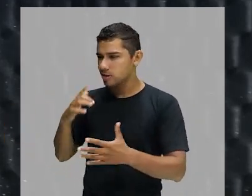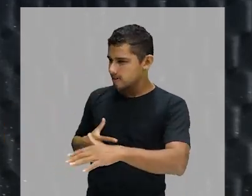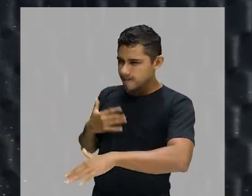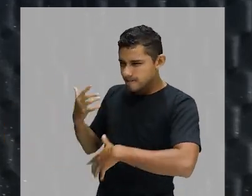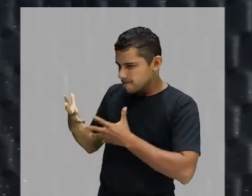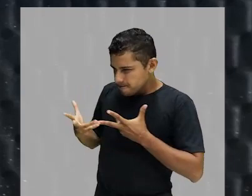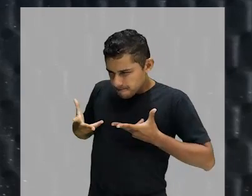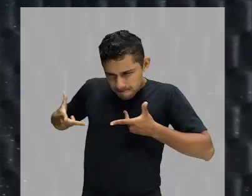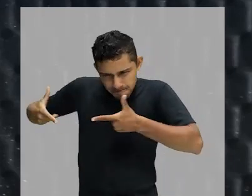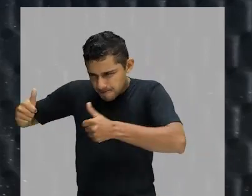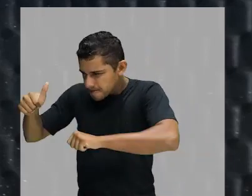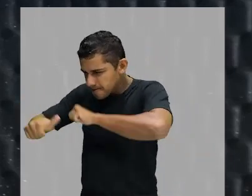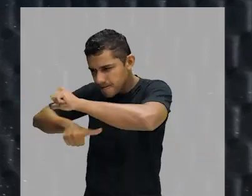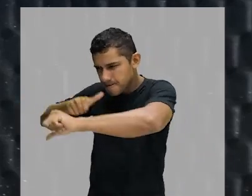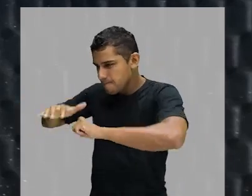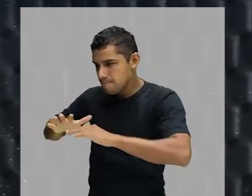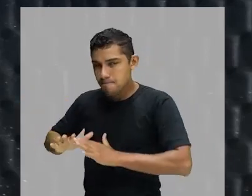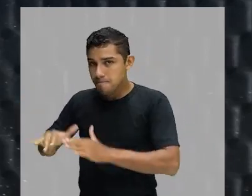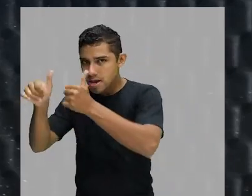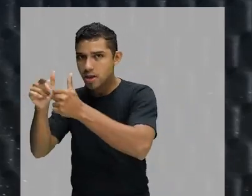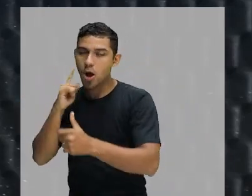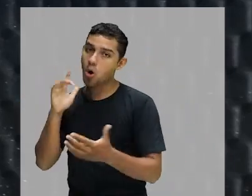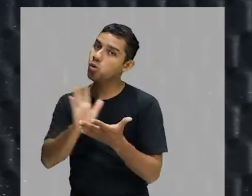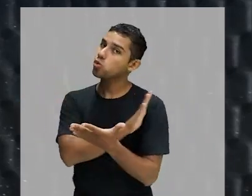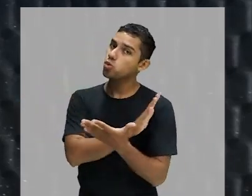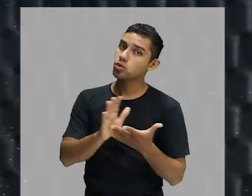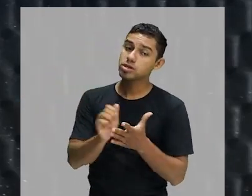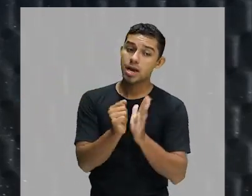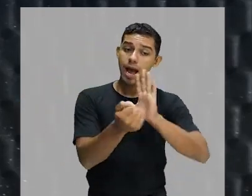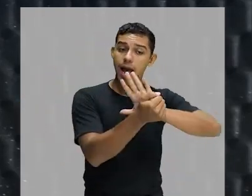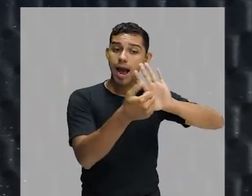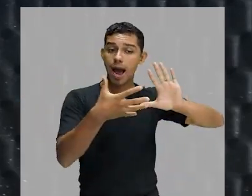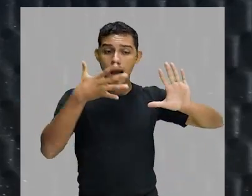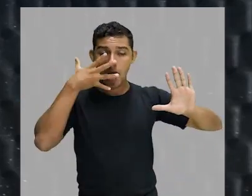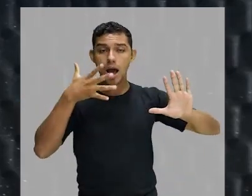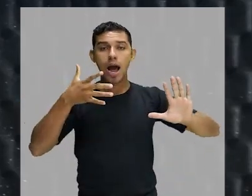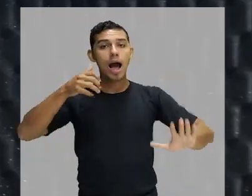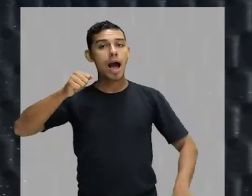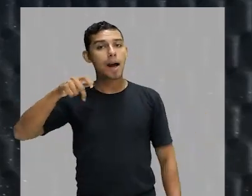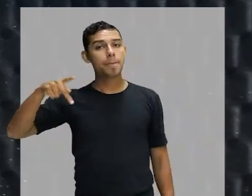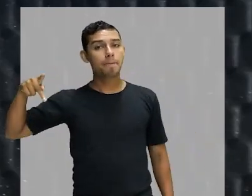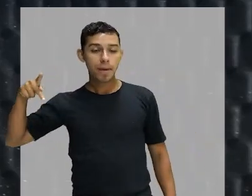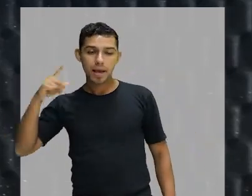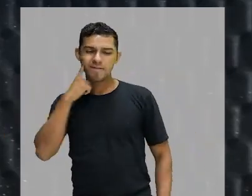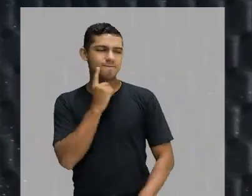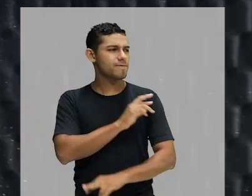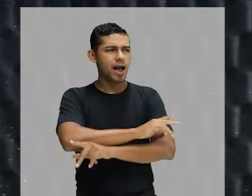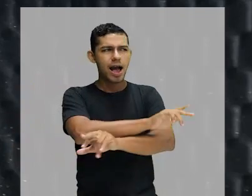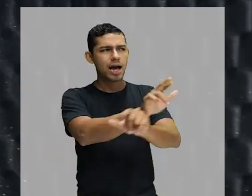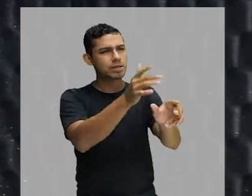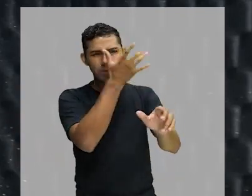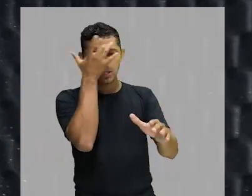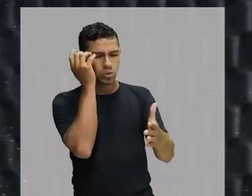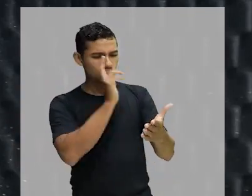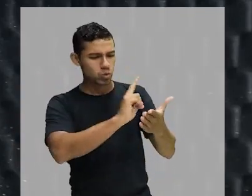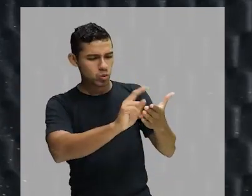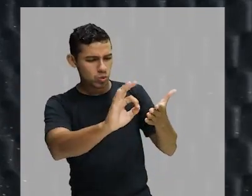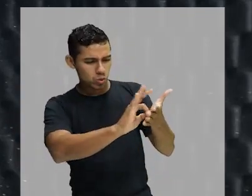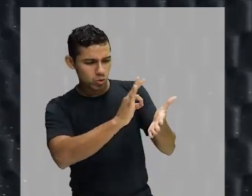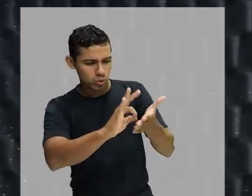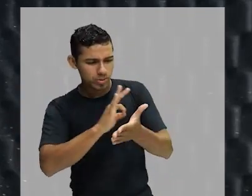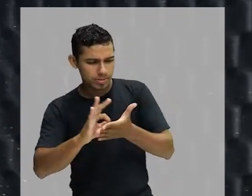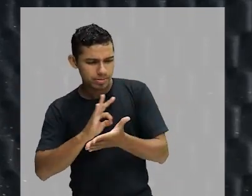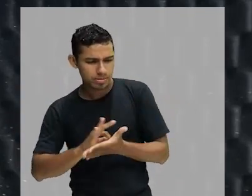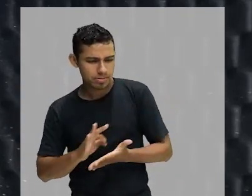maior, as redes, existem alguns aplicativos aí na qual tem várias pessoas inscritas e aquela disputa